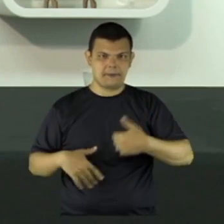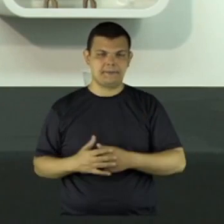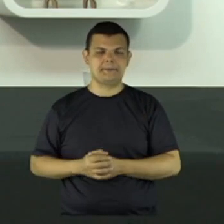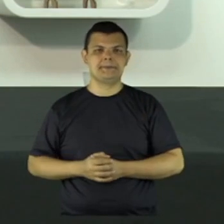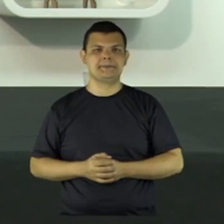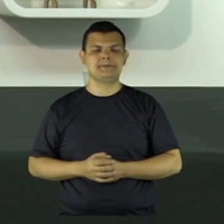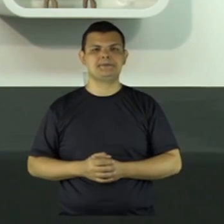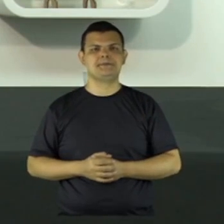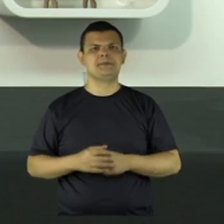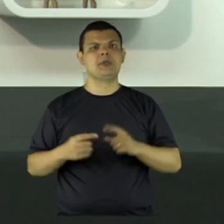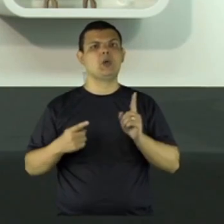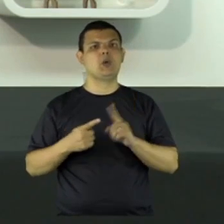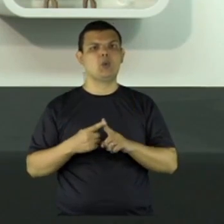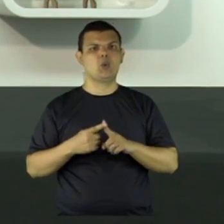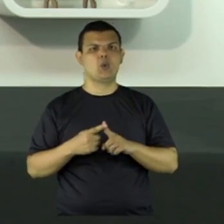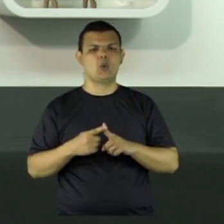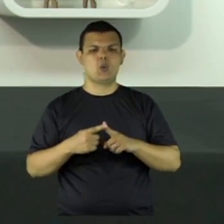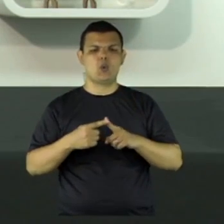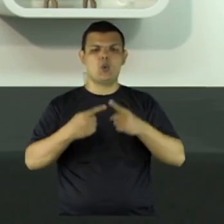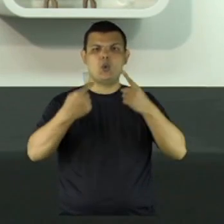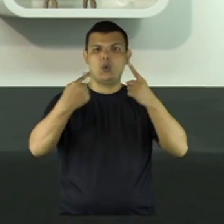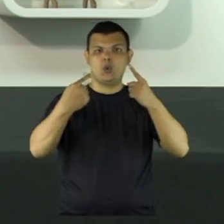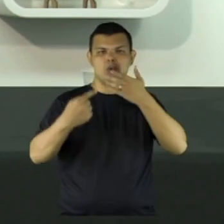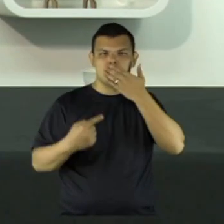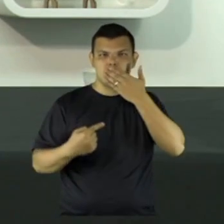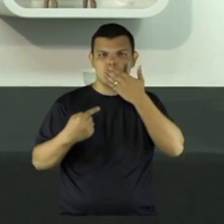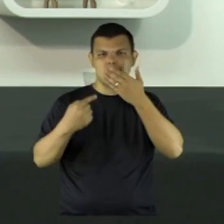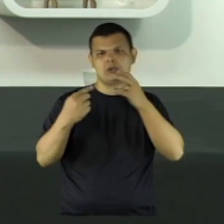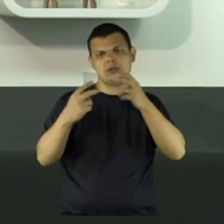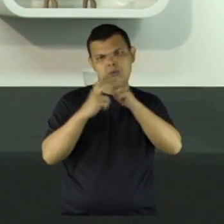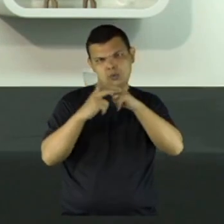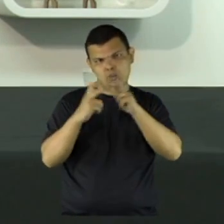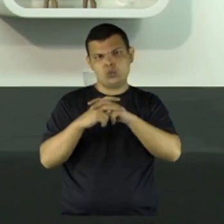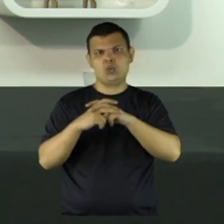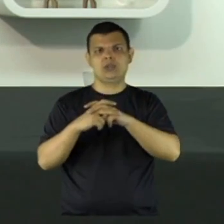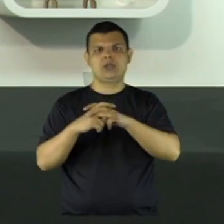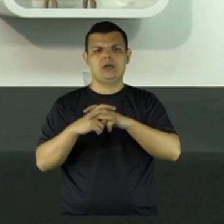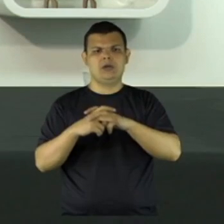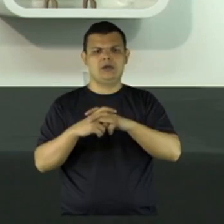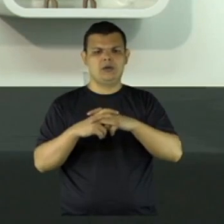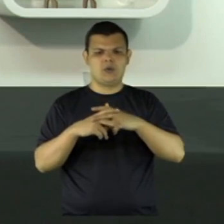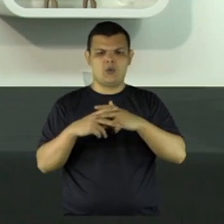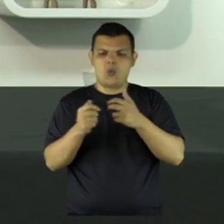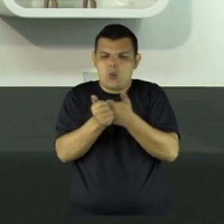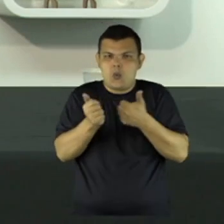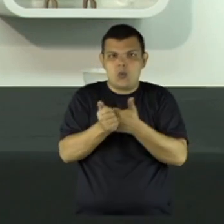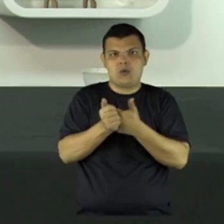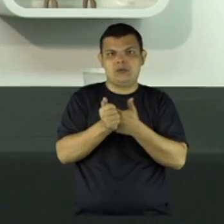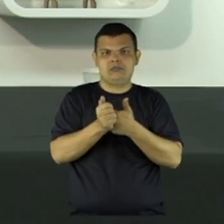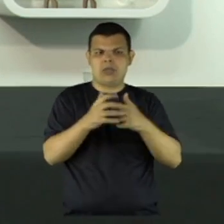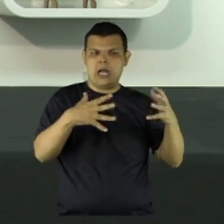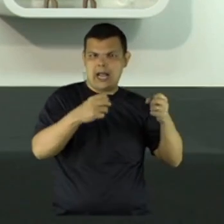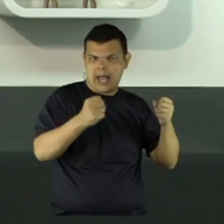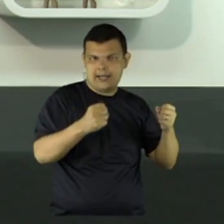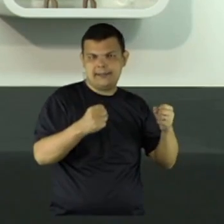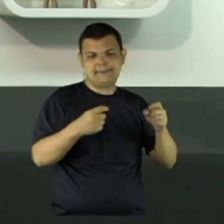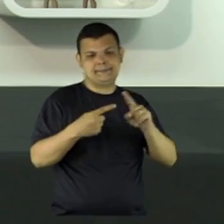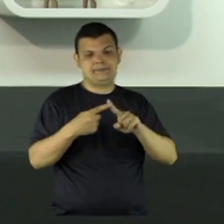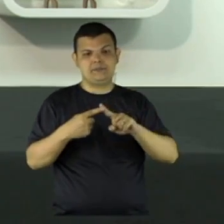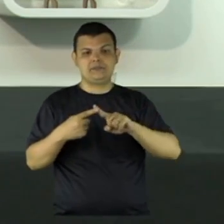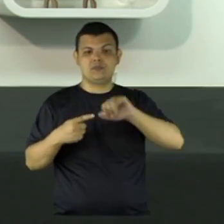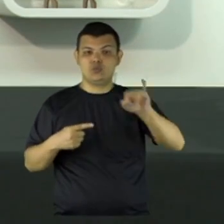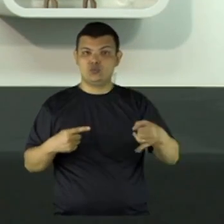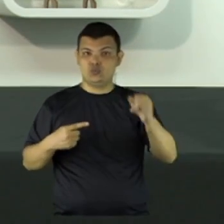lá, luta de curta distância, luta de agarre, se relacionam, né? Então vamos lá,